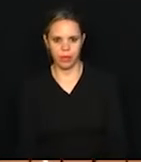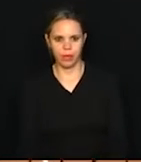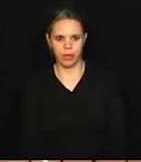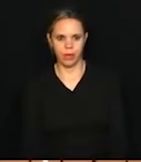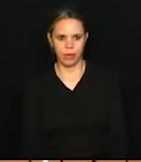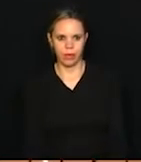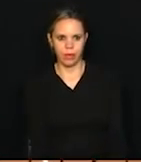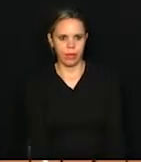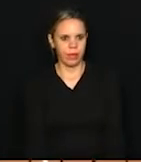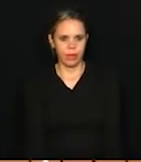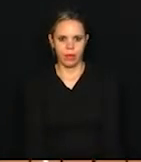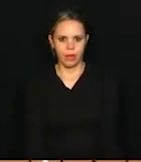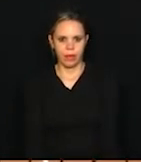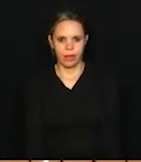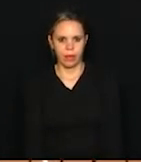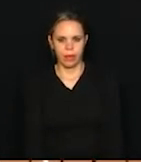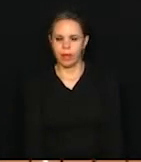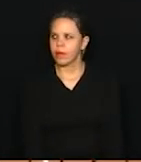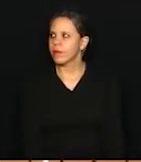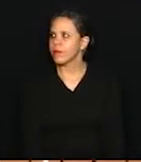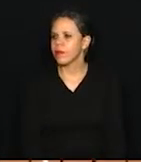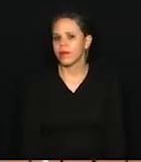Continua sem áudio, né?